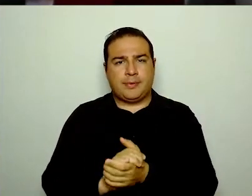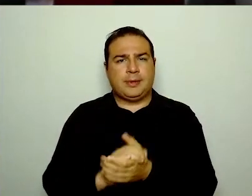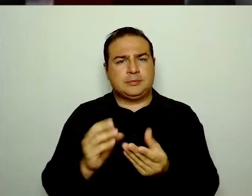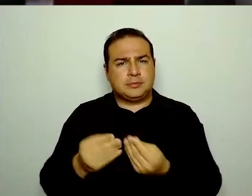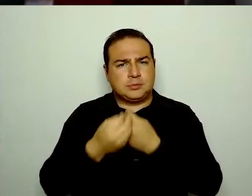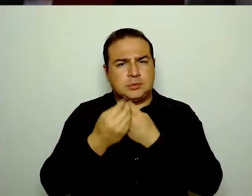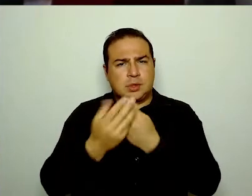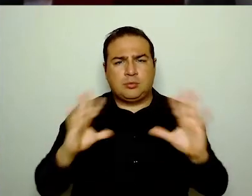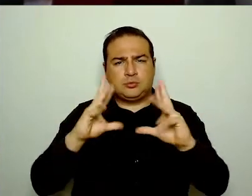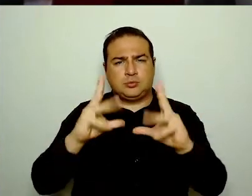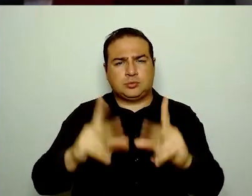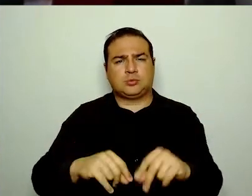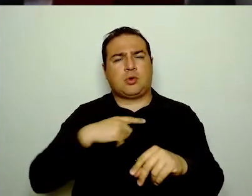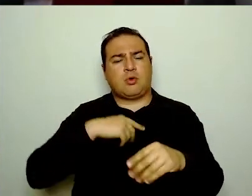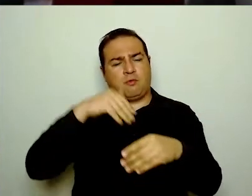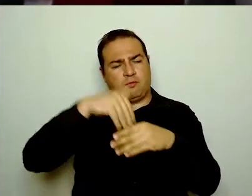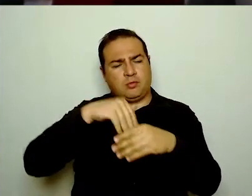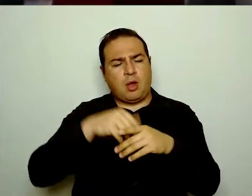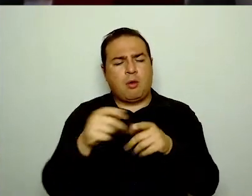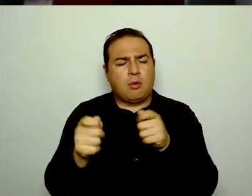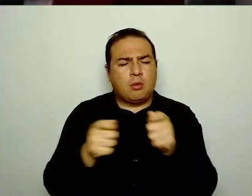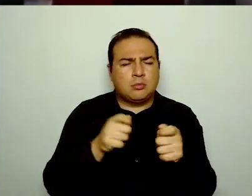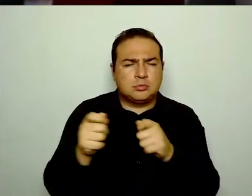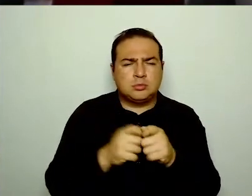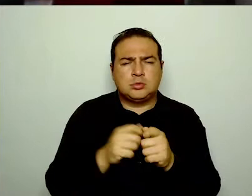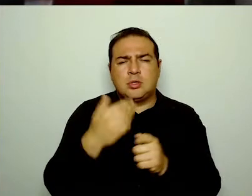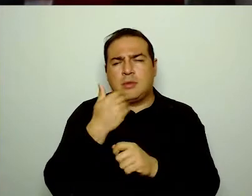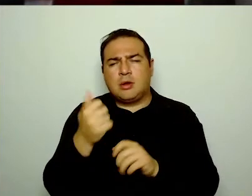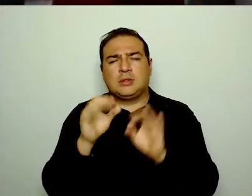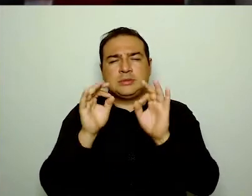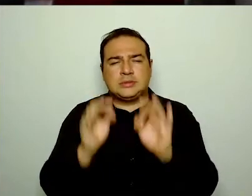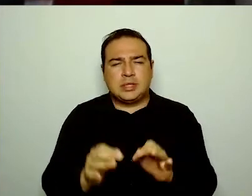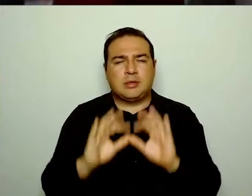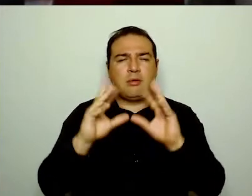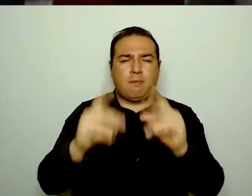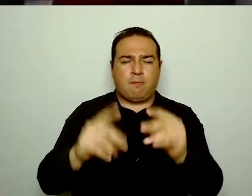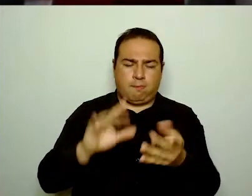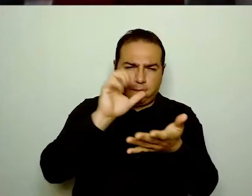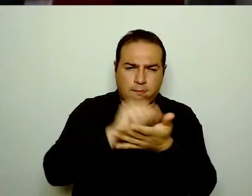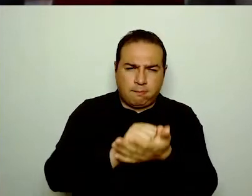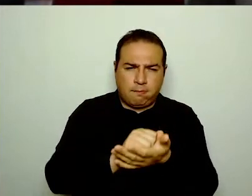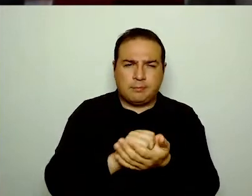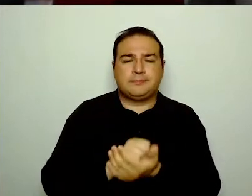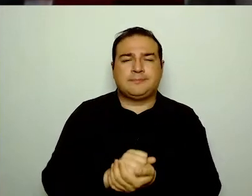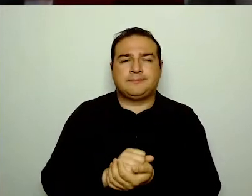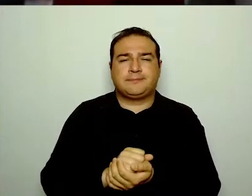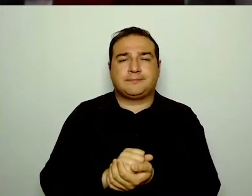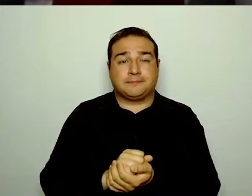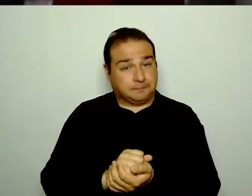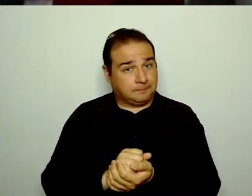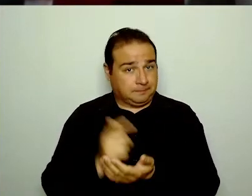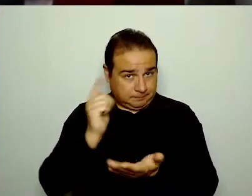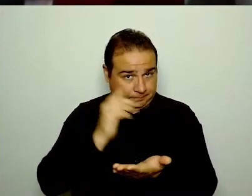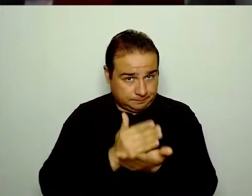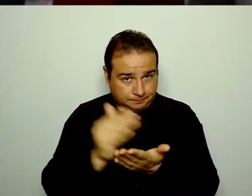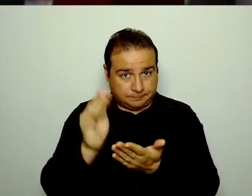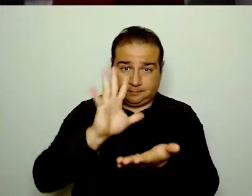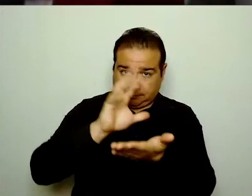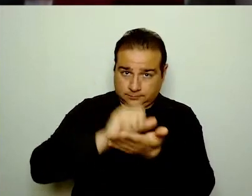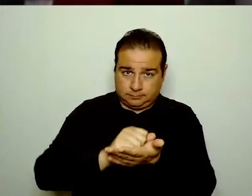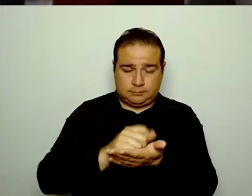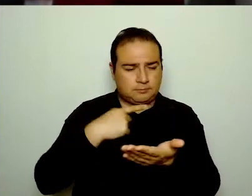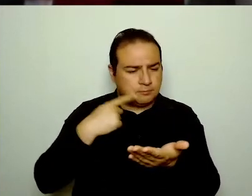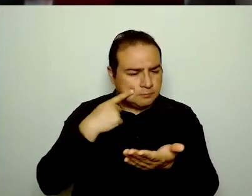então, propiciou que a Justiça Eleitoral pudesse ter um controle mais efetivo do seu cadastro. Com